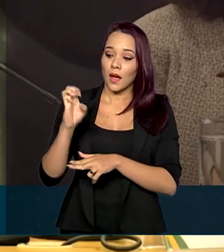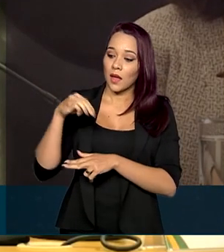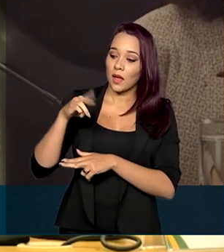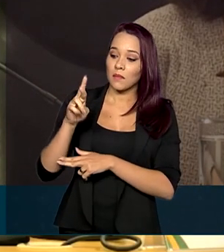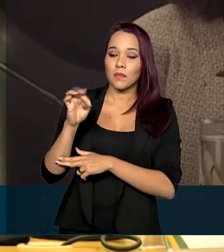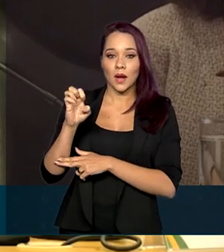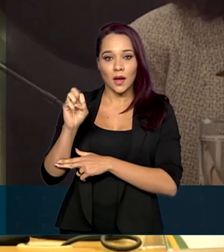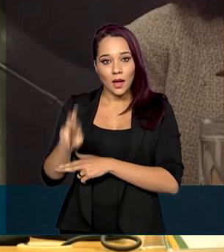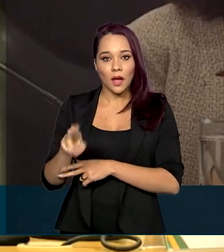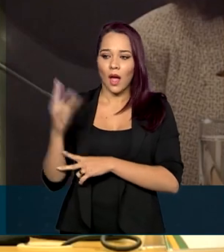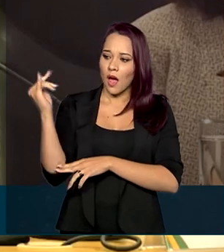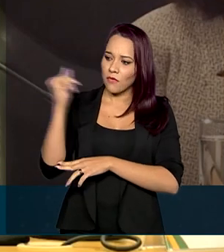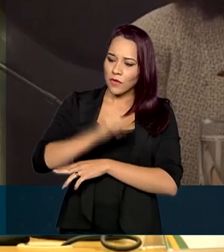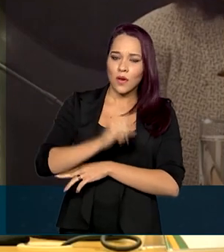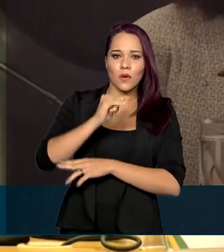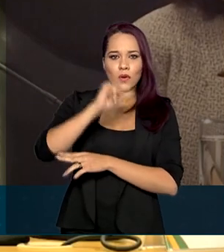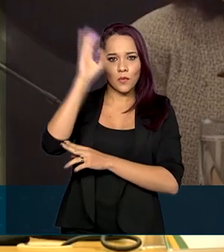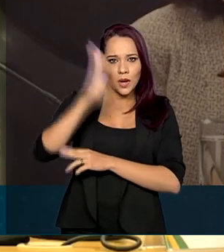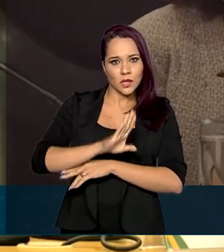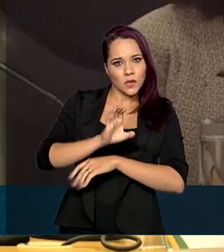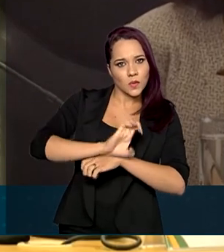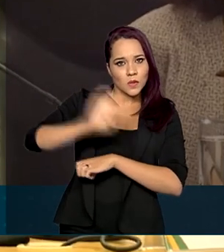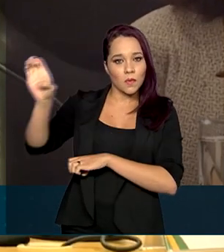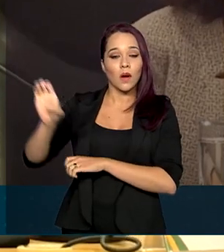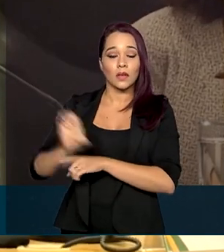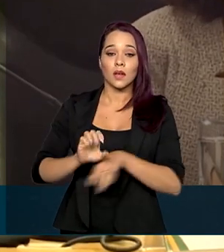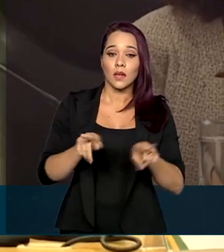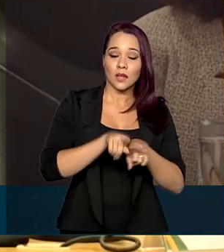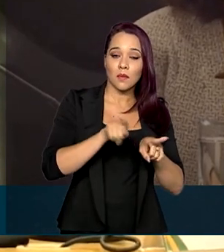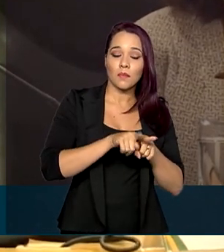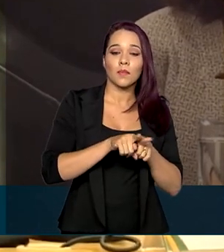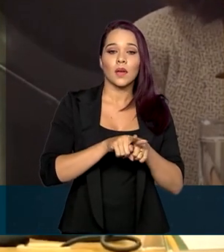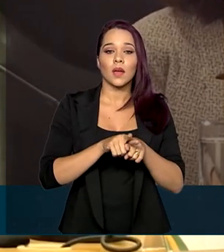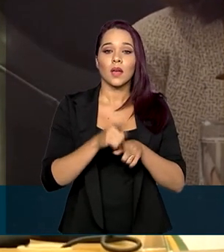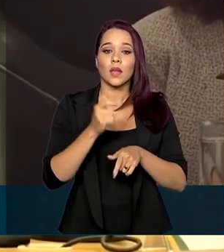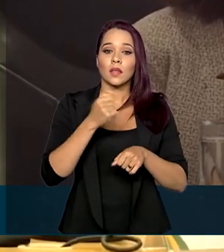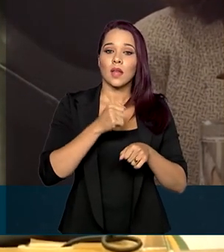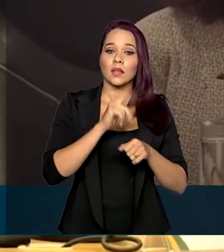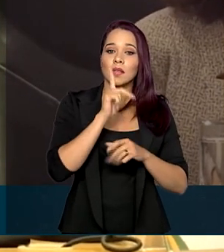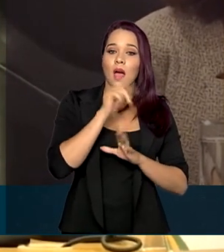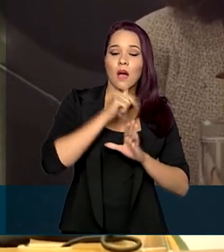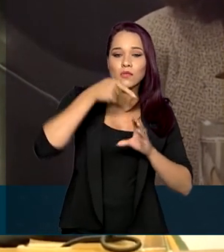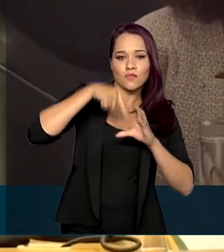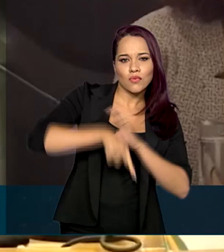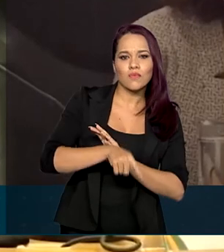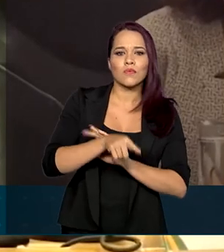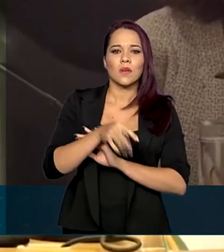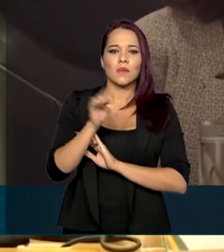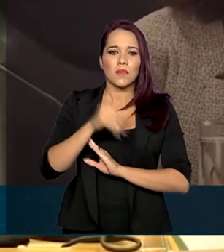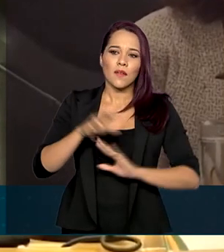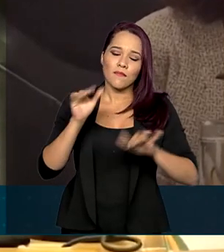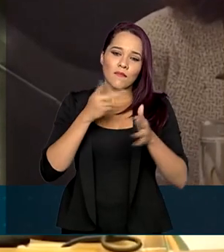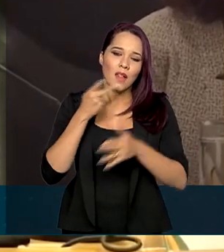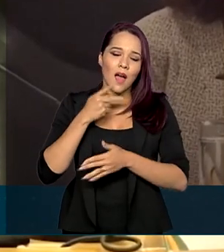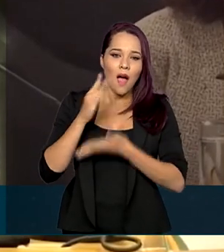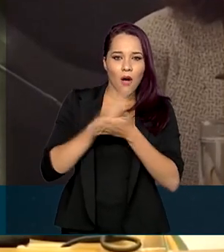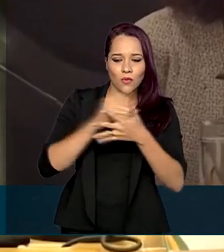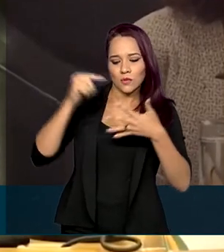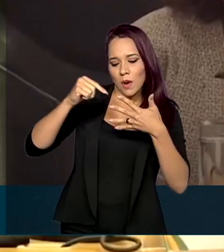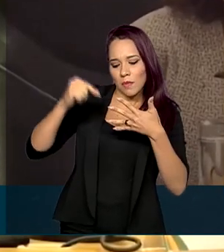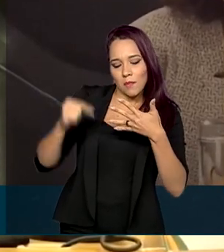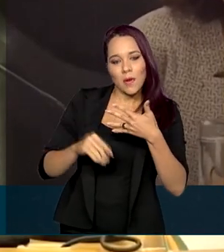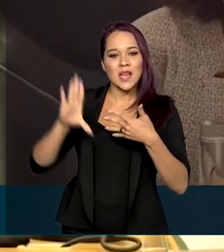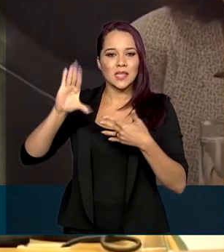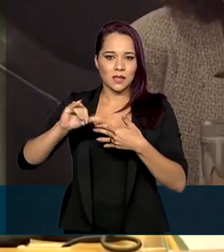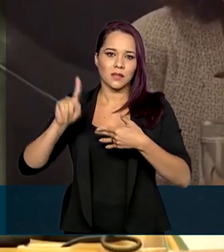os aviões que o Brasil exporta e também na prospecção de águas profundas, para dizer alguns pontos que a ciência